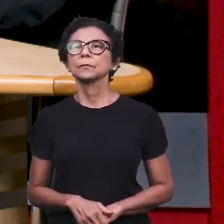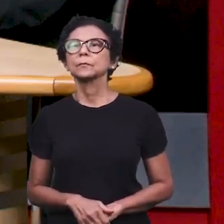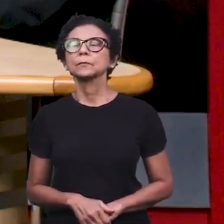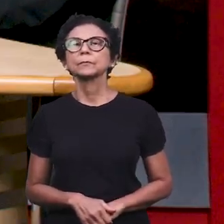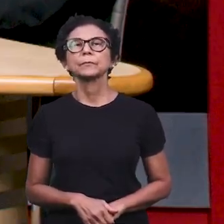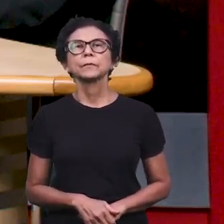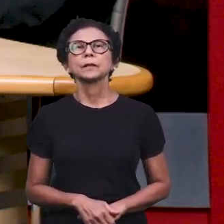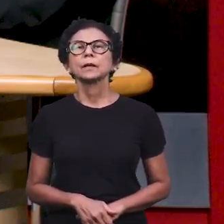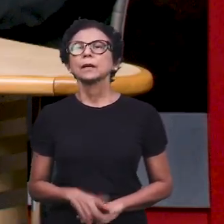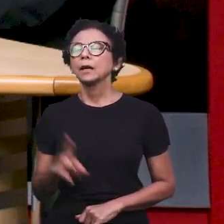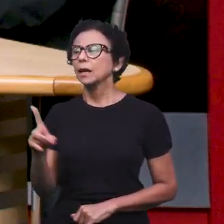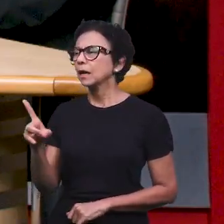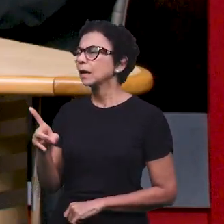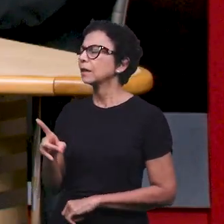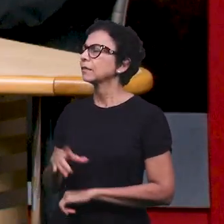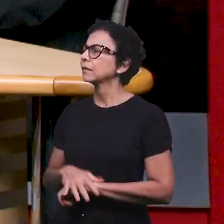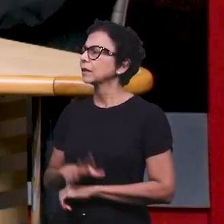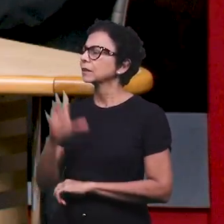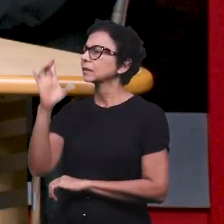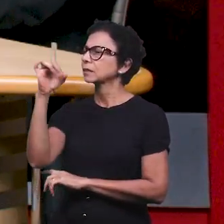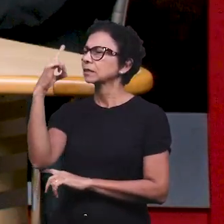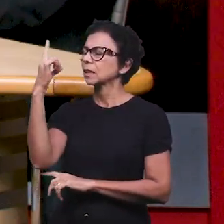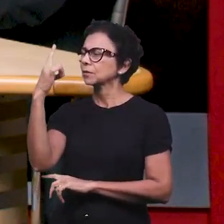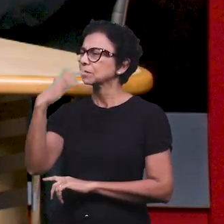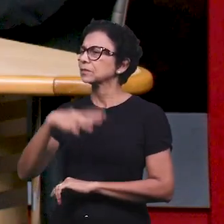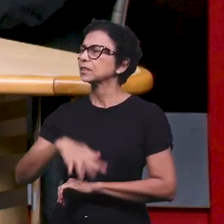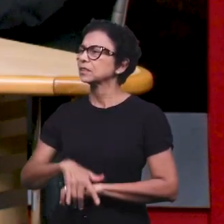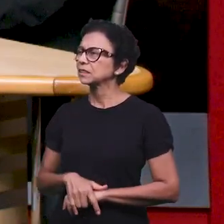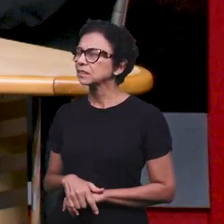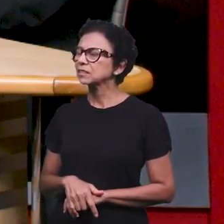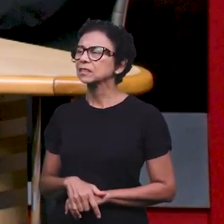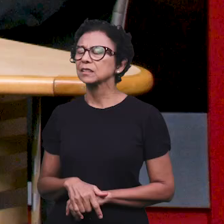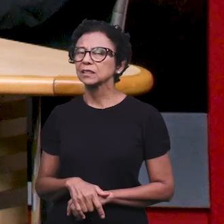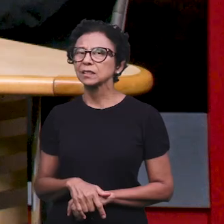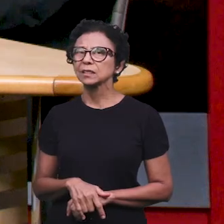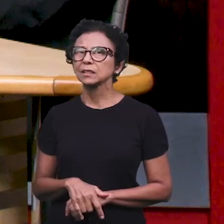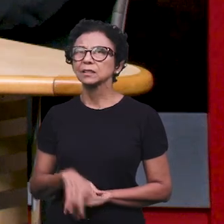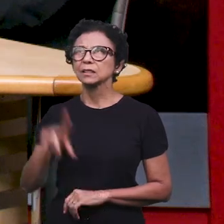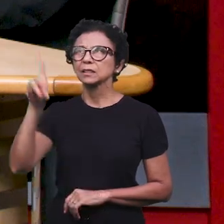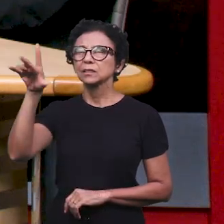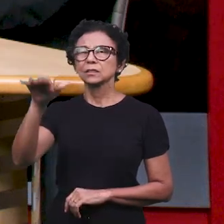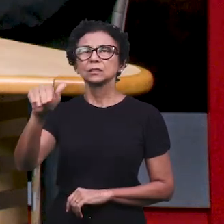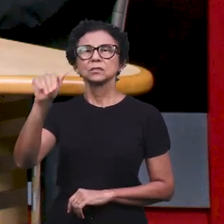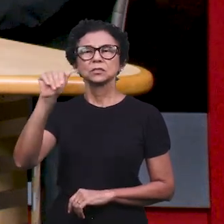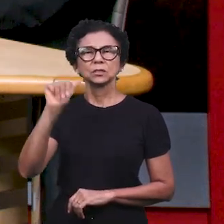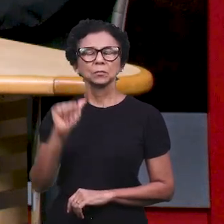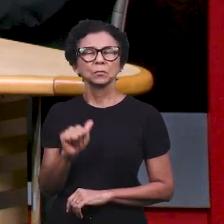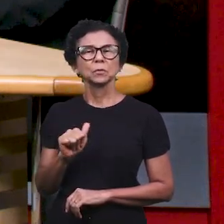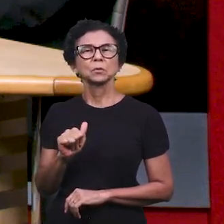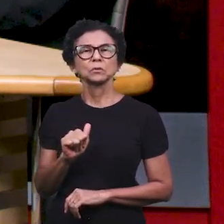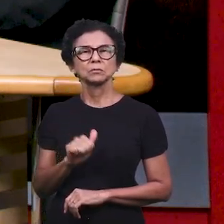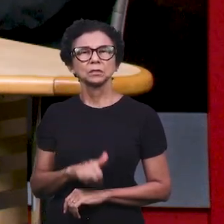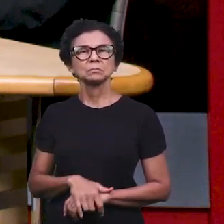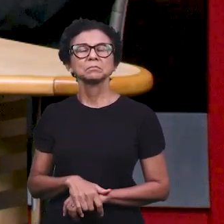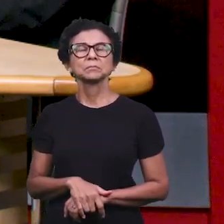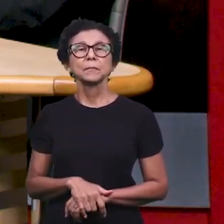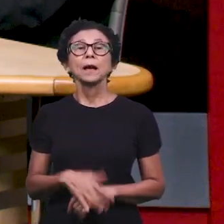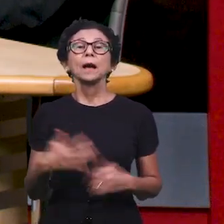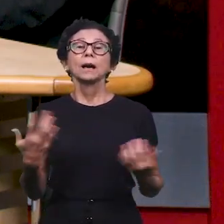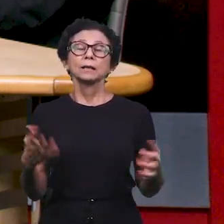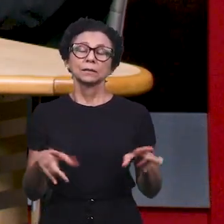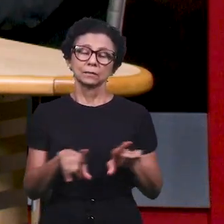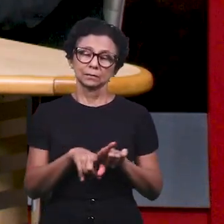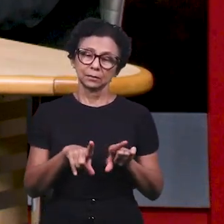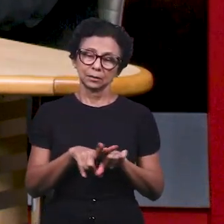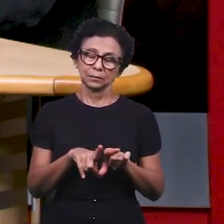exemplo extraordinário de Davi, não é? Na sua trajetória, o seu chamado, e também, mas